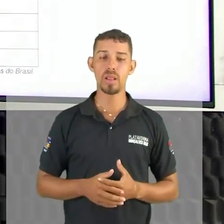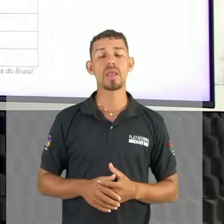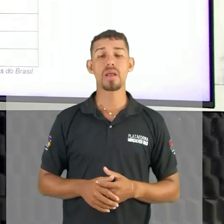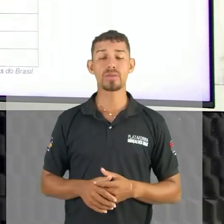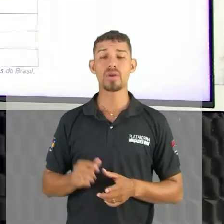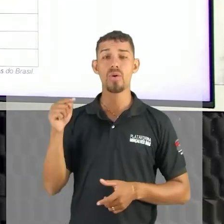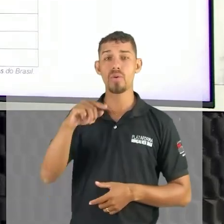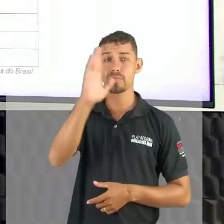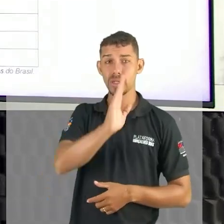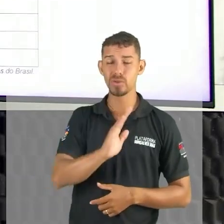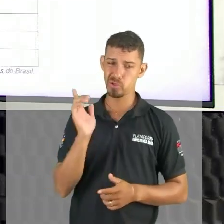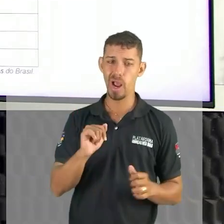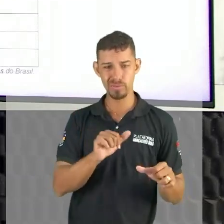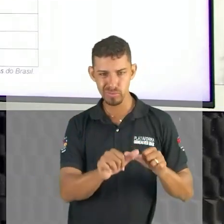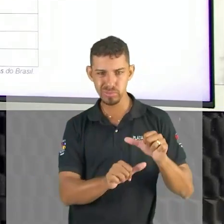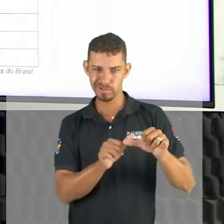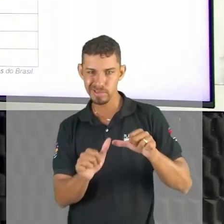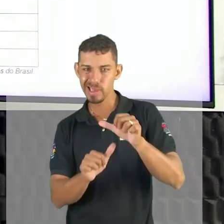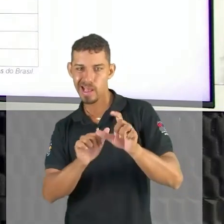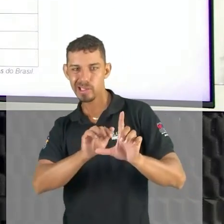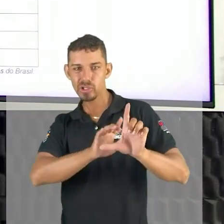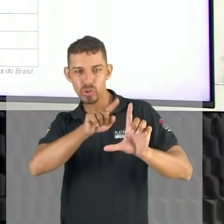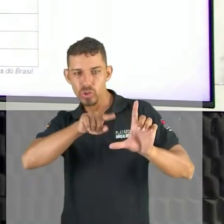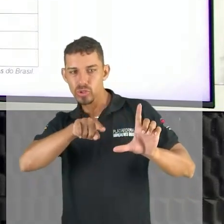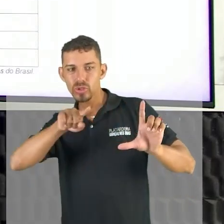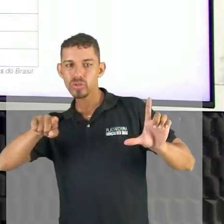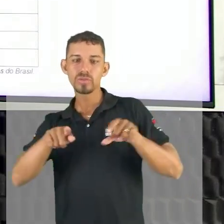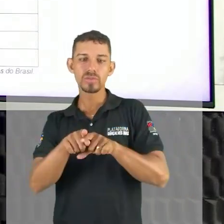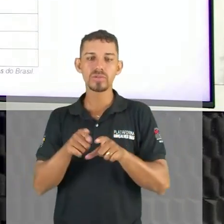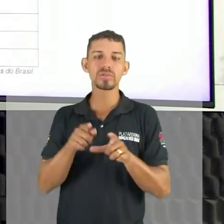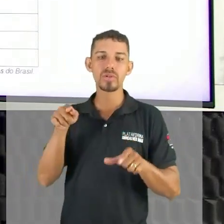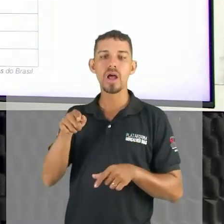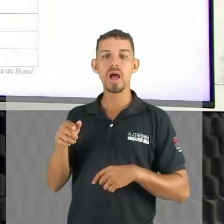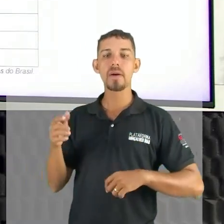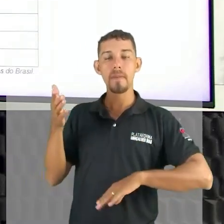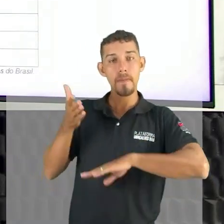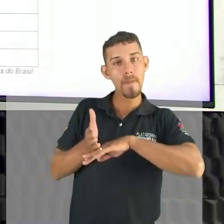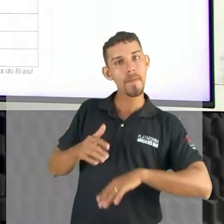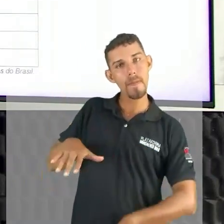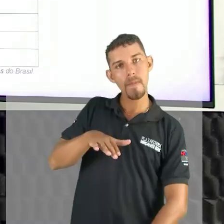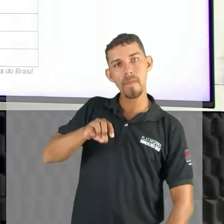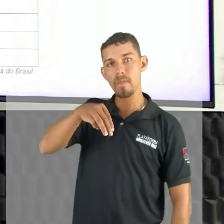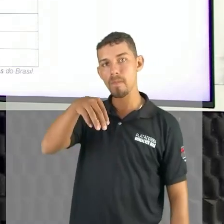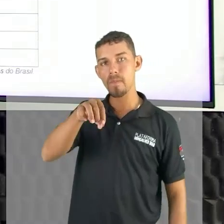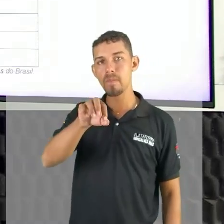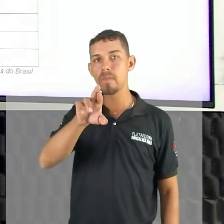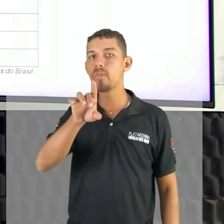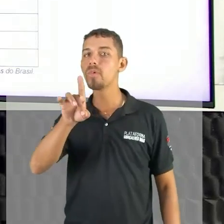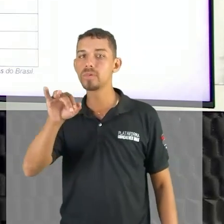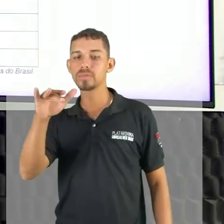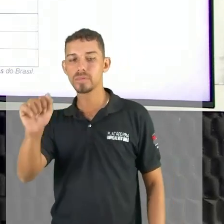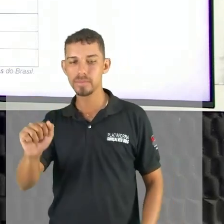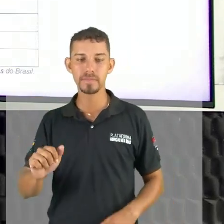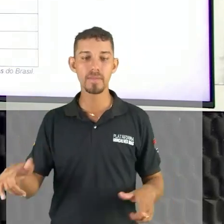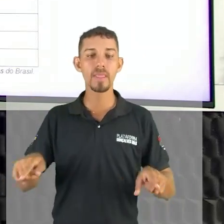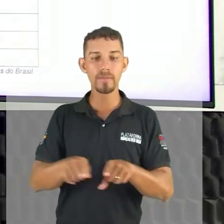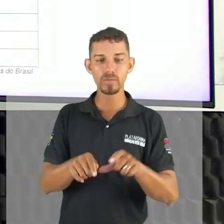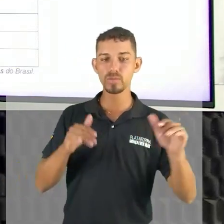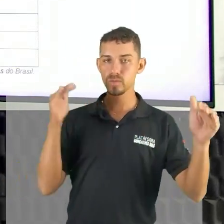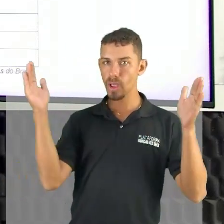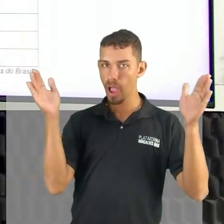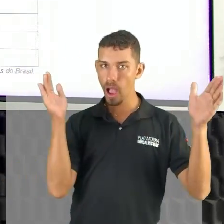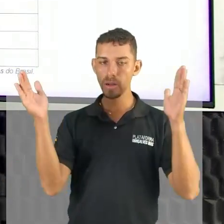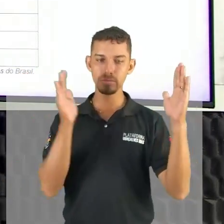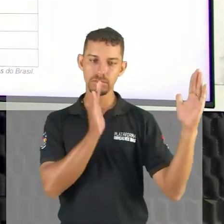transição demográfica e já está se preparando para entrar na idade chamada de moderna. Aqui ele traz o período, que são